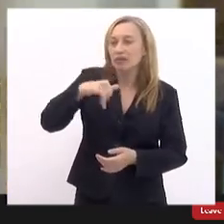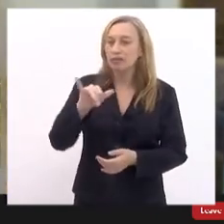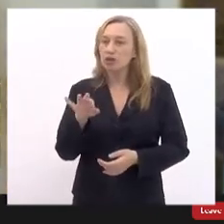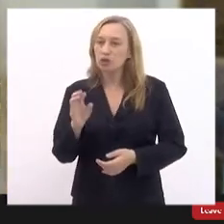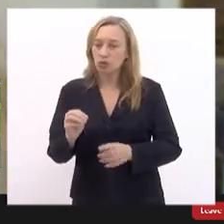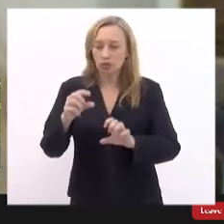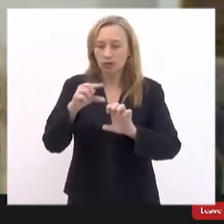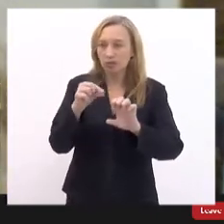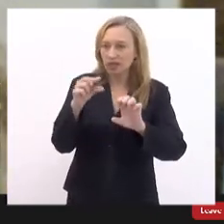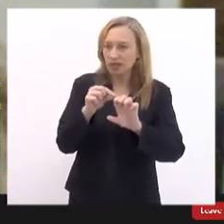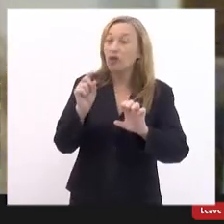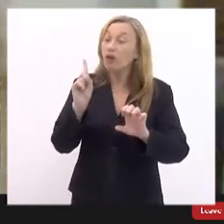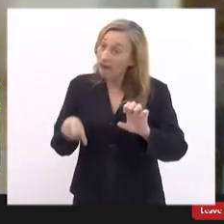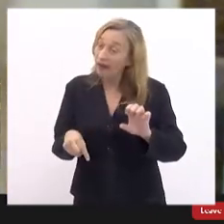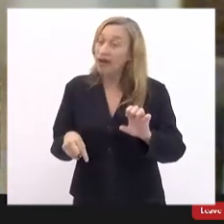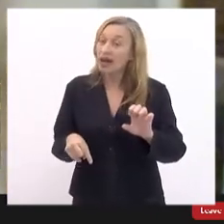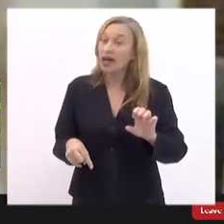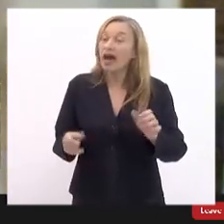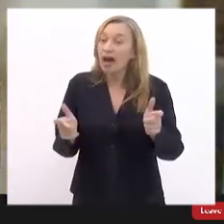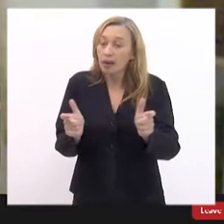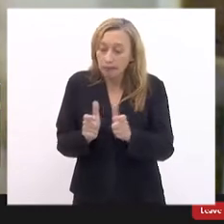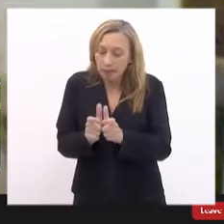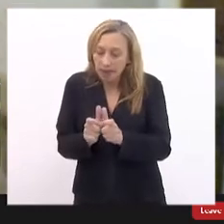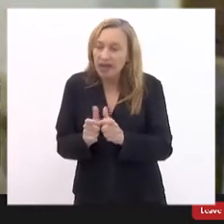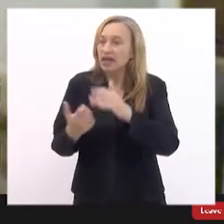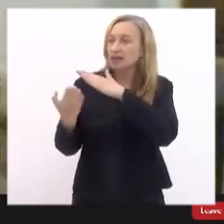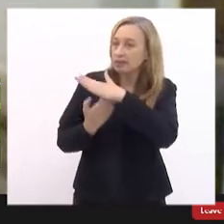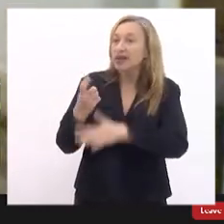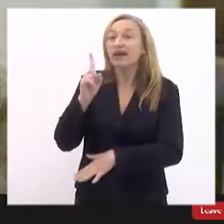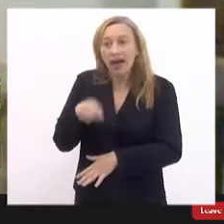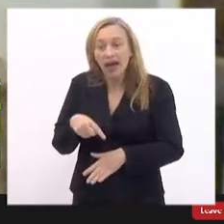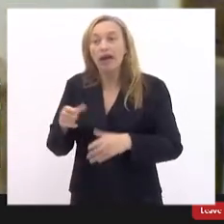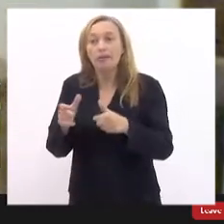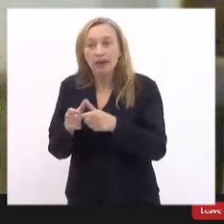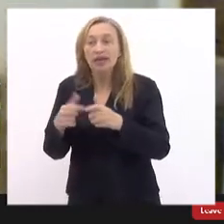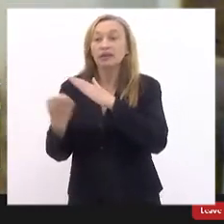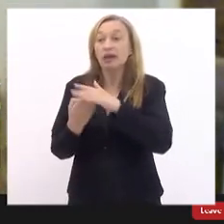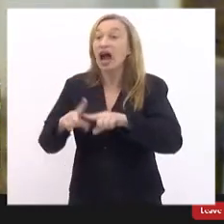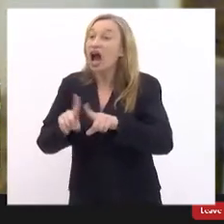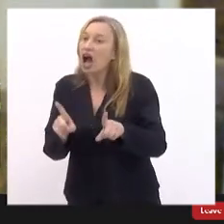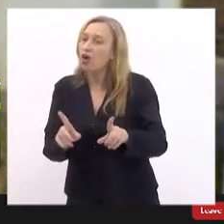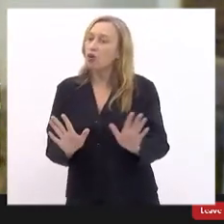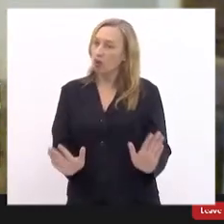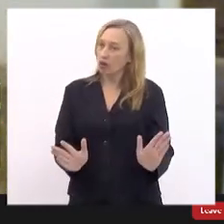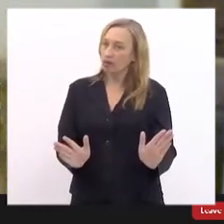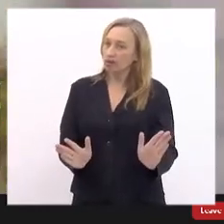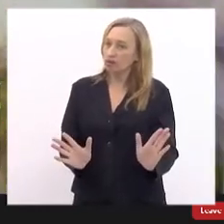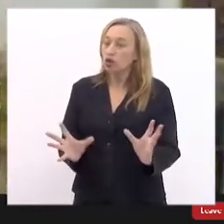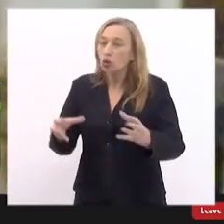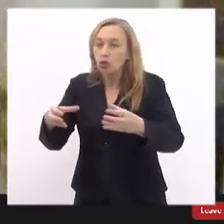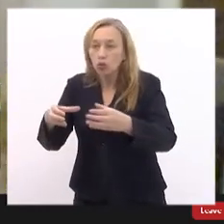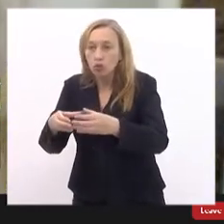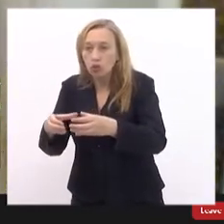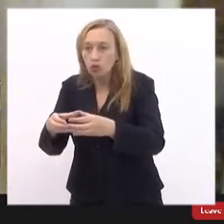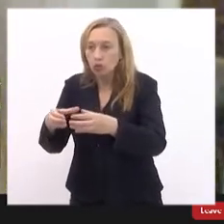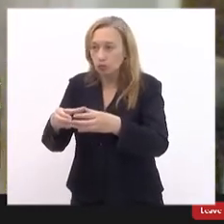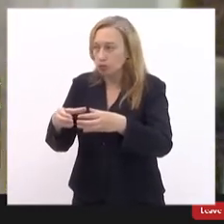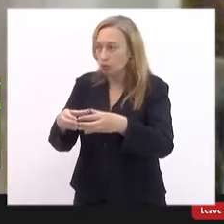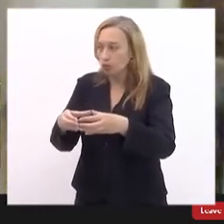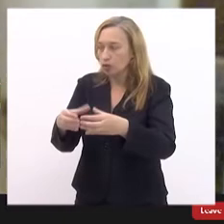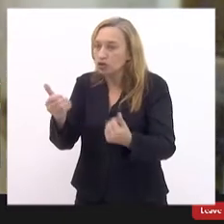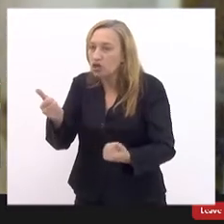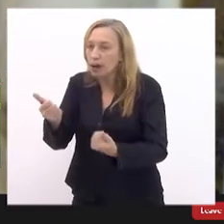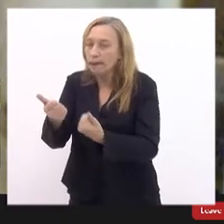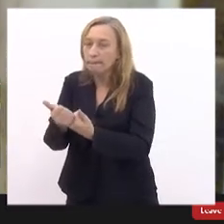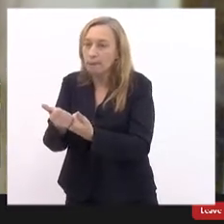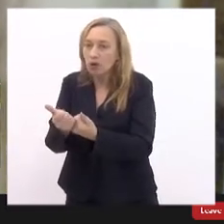microempreendedor. A pequena empresa é a pequena empresa. Agora, cooperativas e